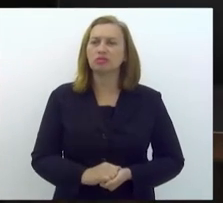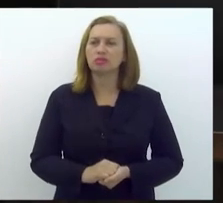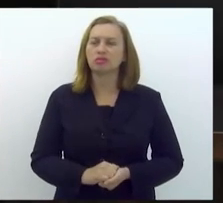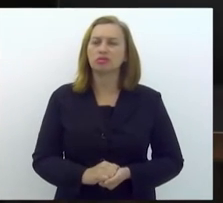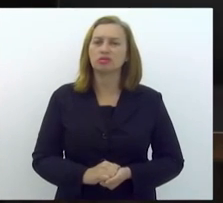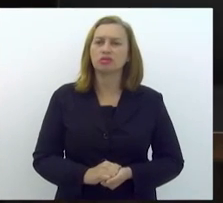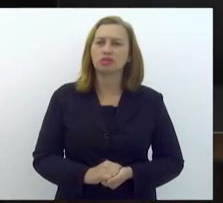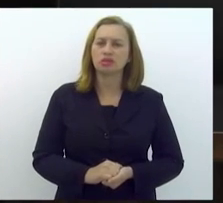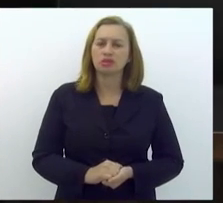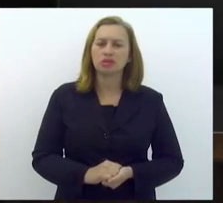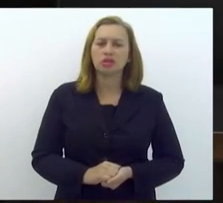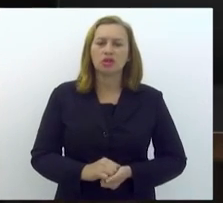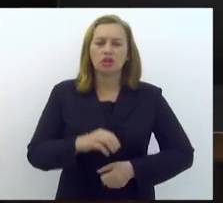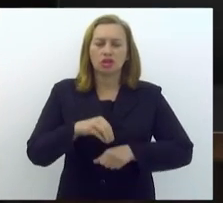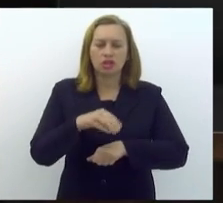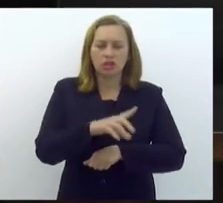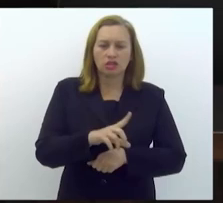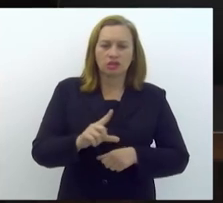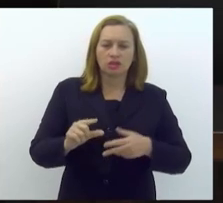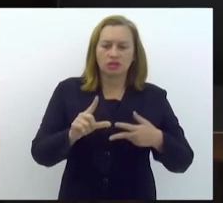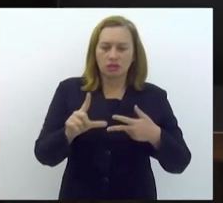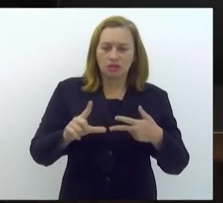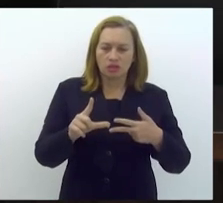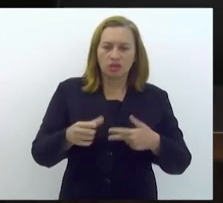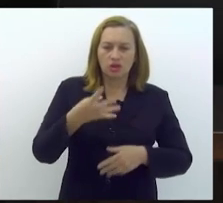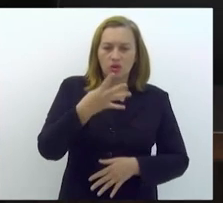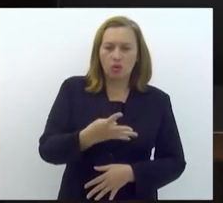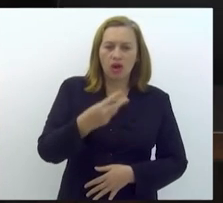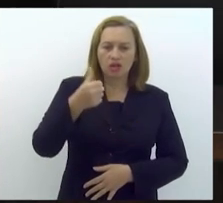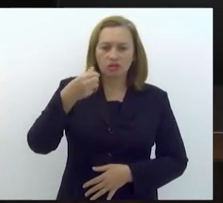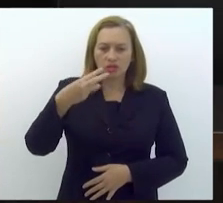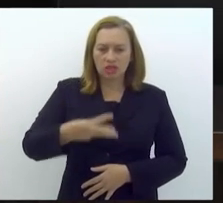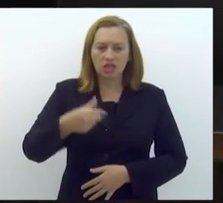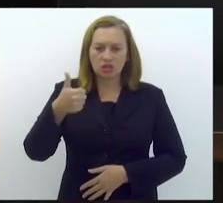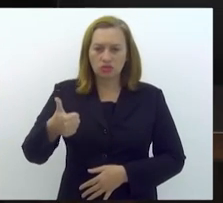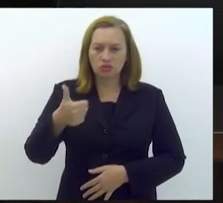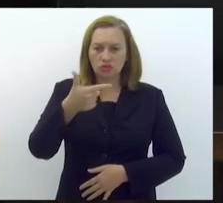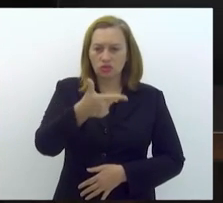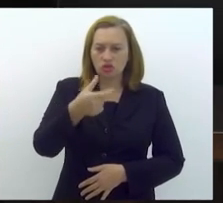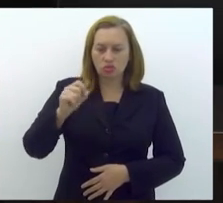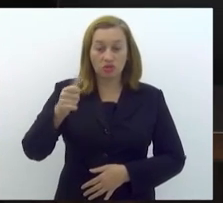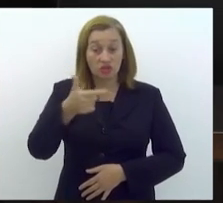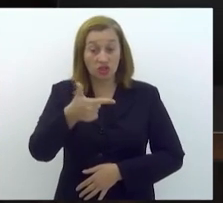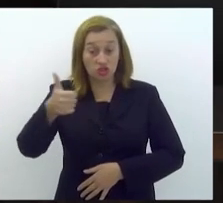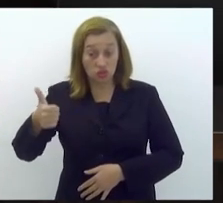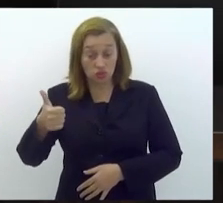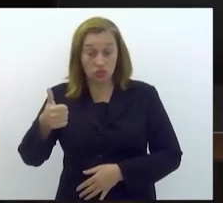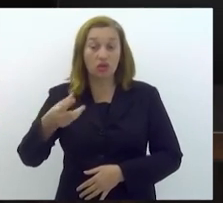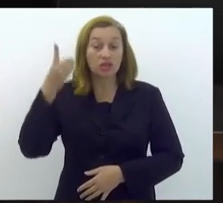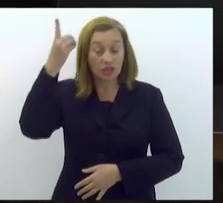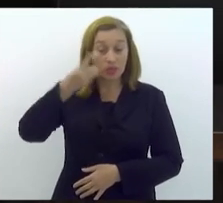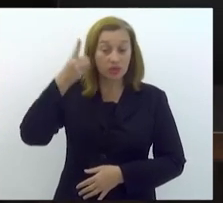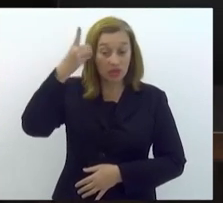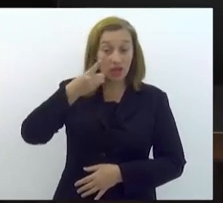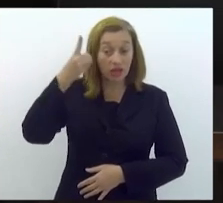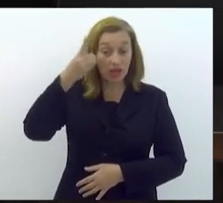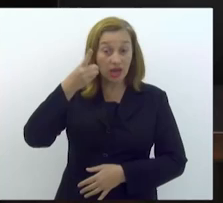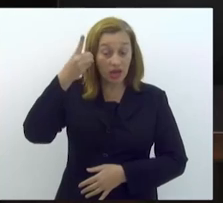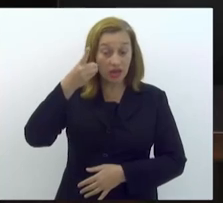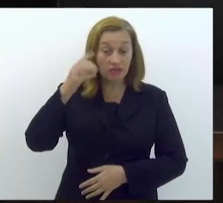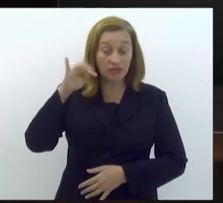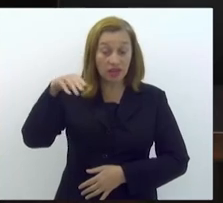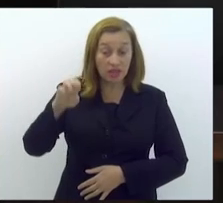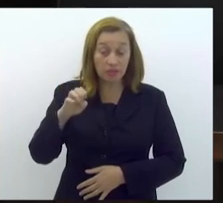Tá ok indicação Legislativa 431 de 2021 de autoria deputado Jorge Felipe Neto que